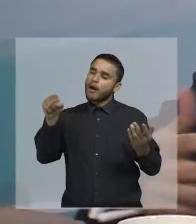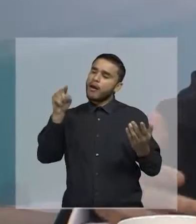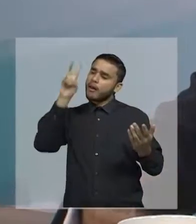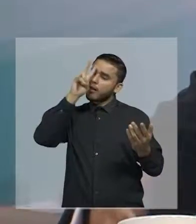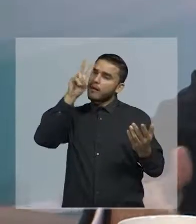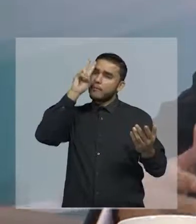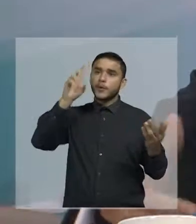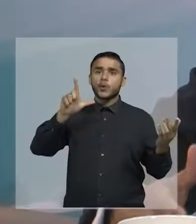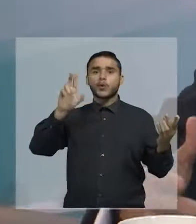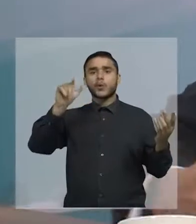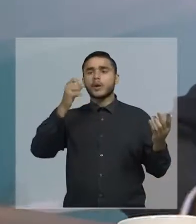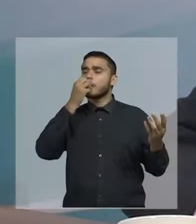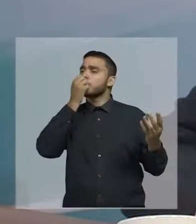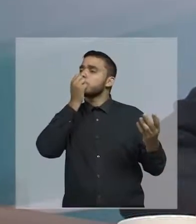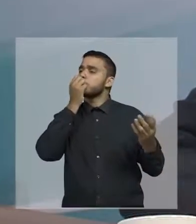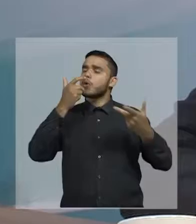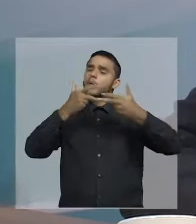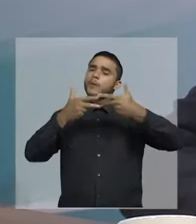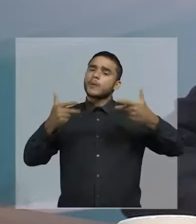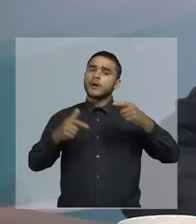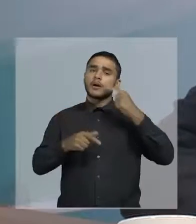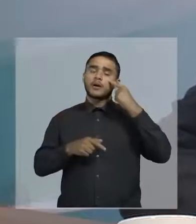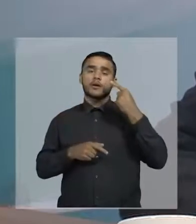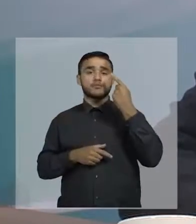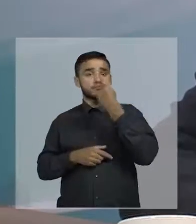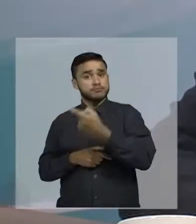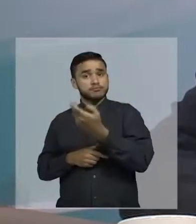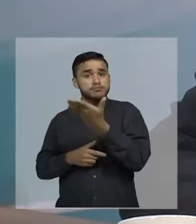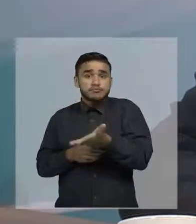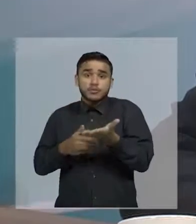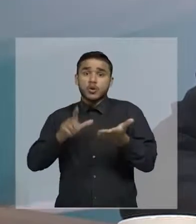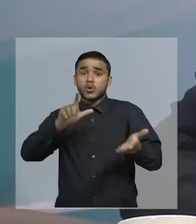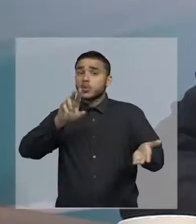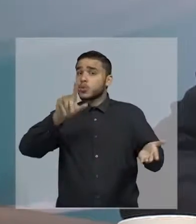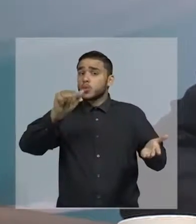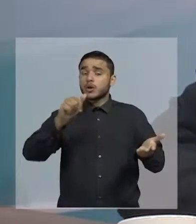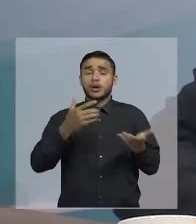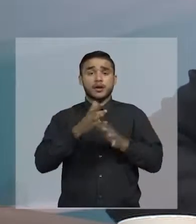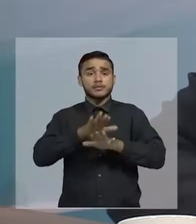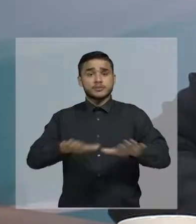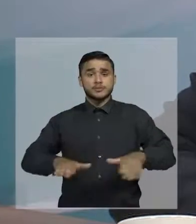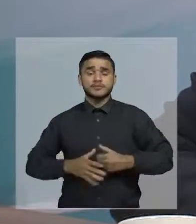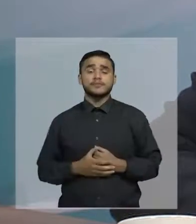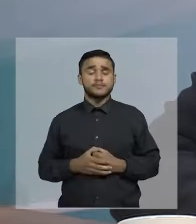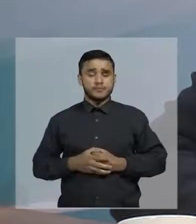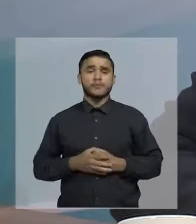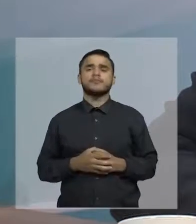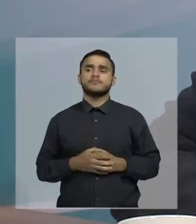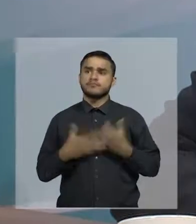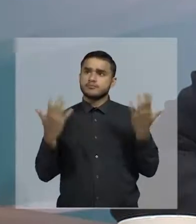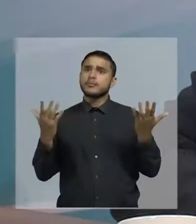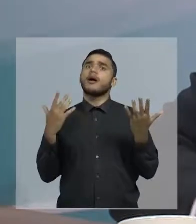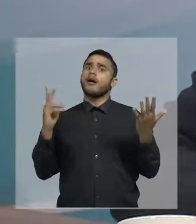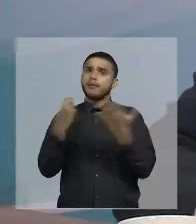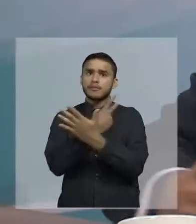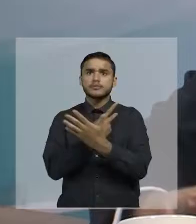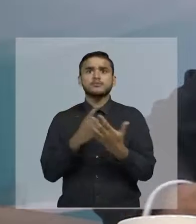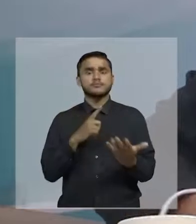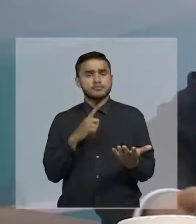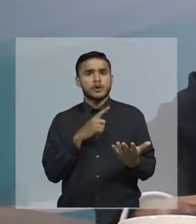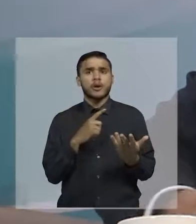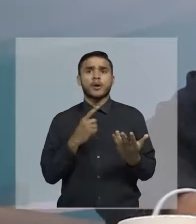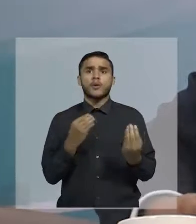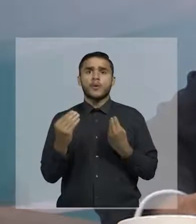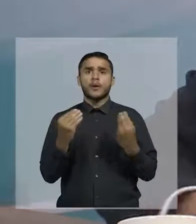saudade daquele tempo de bonanças que era representado na presidência do ex-presidente Lula. E isso faz